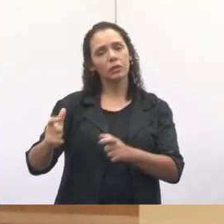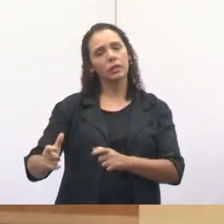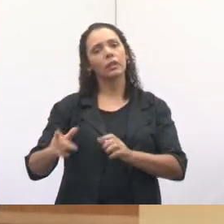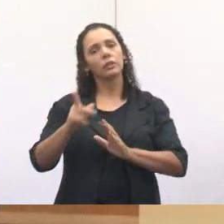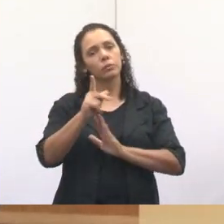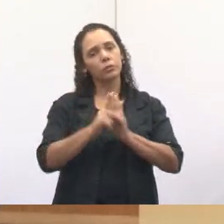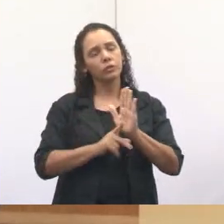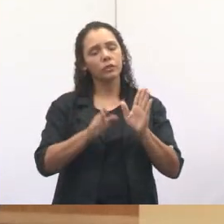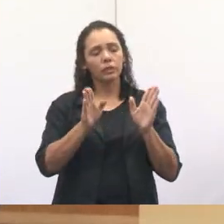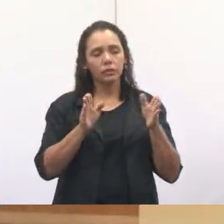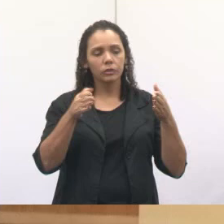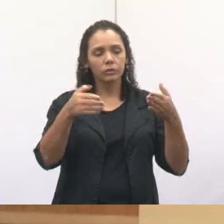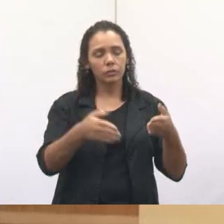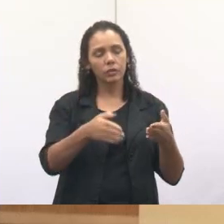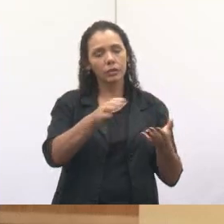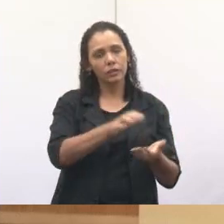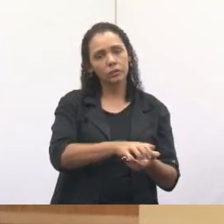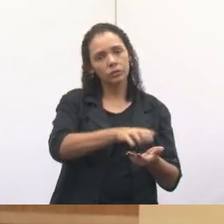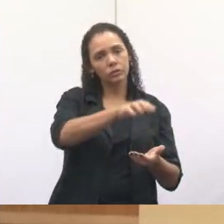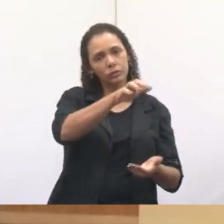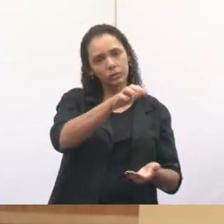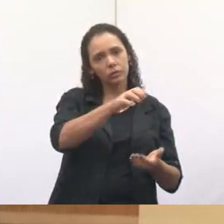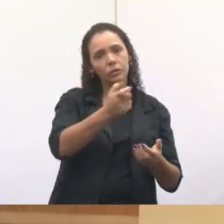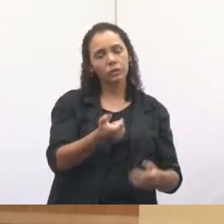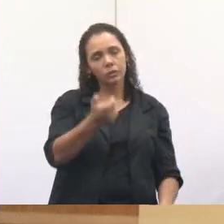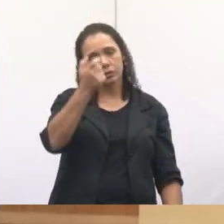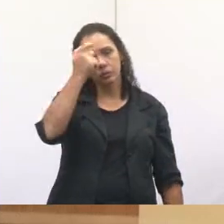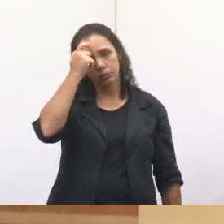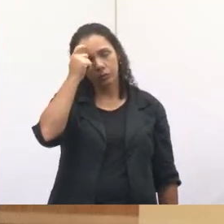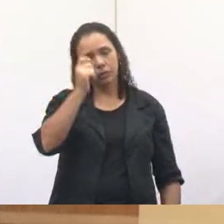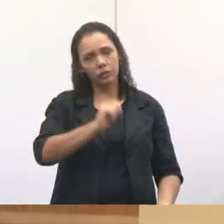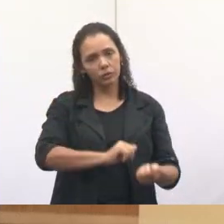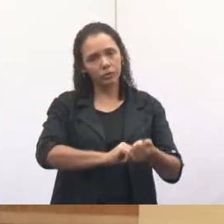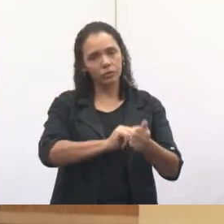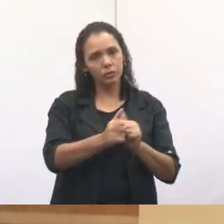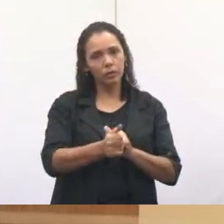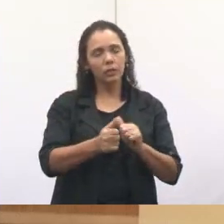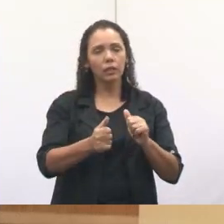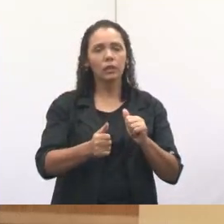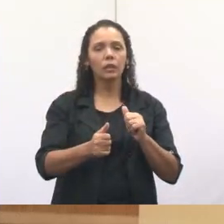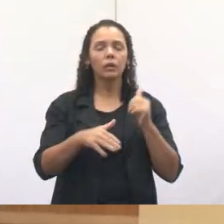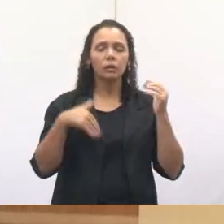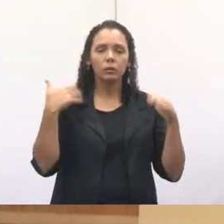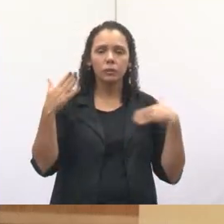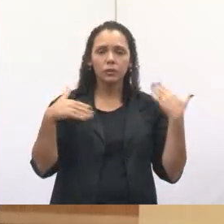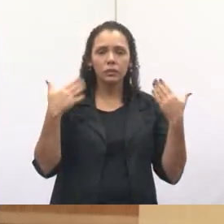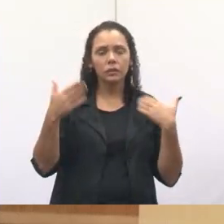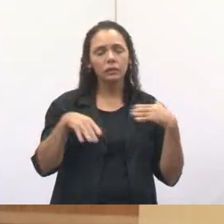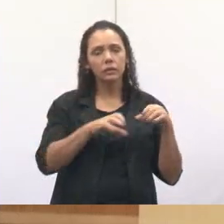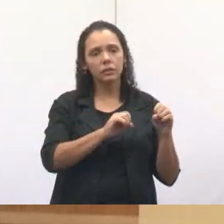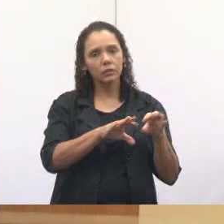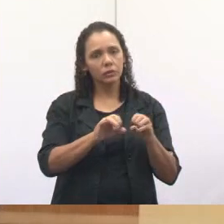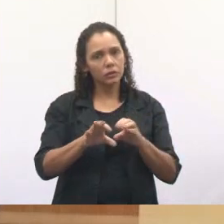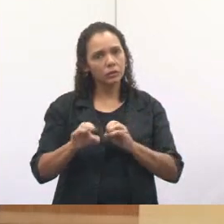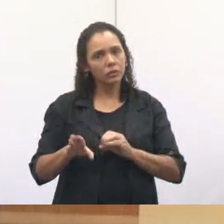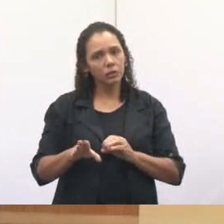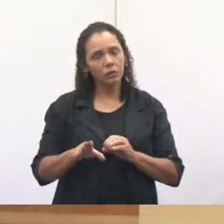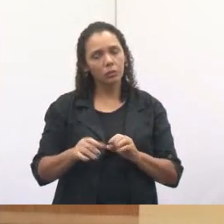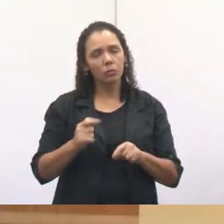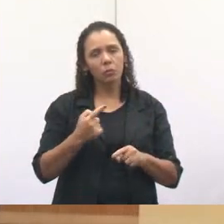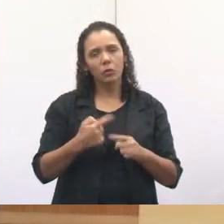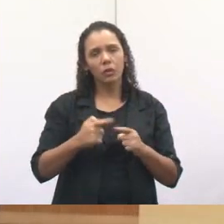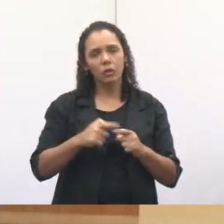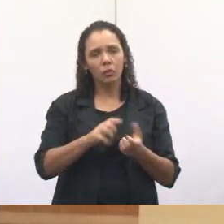de esporte, cultural, lazer e educacional voltados à população idosa, que cresce muito no